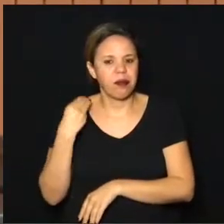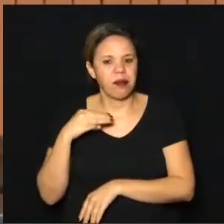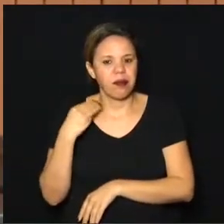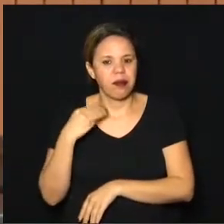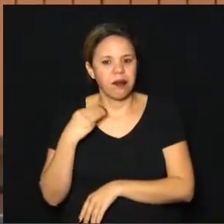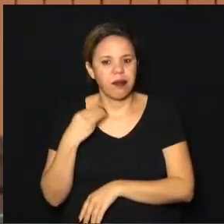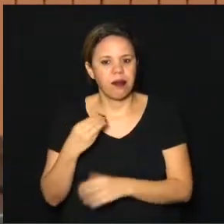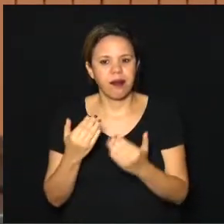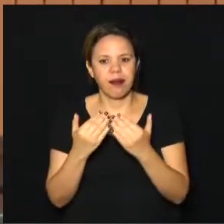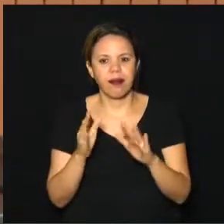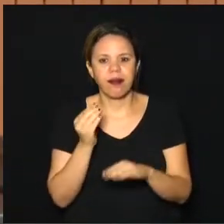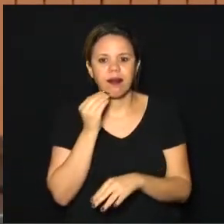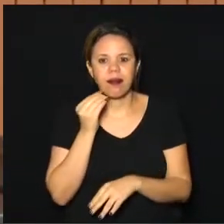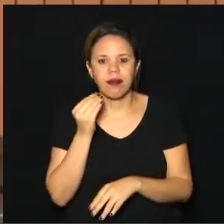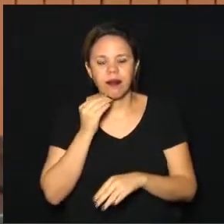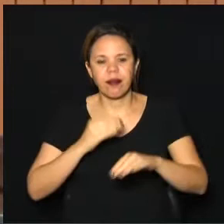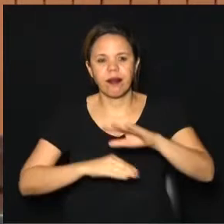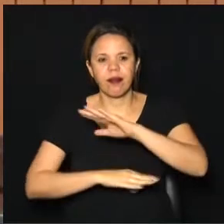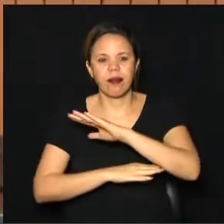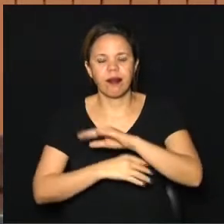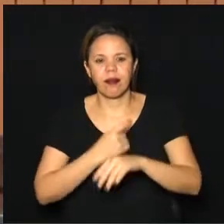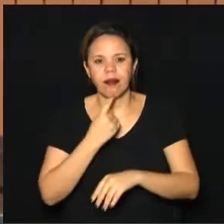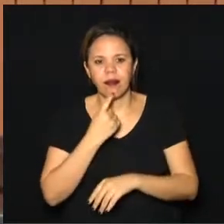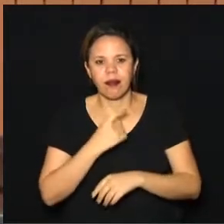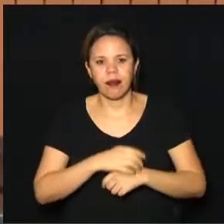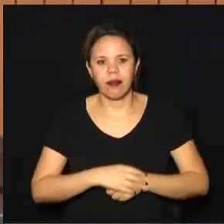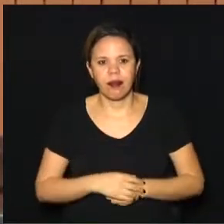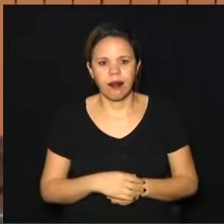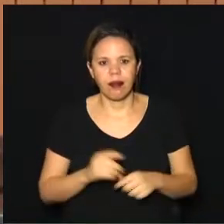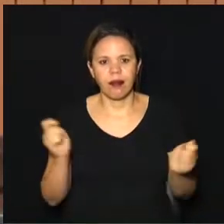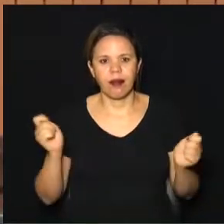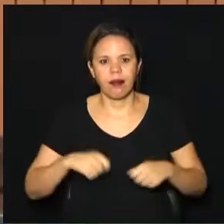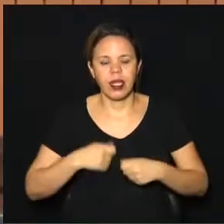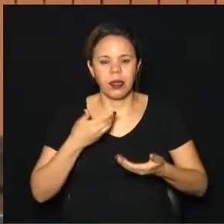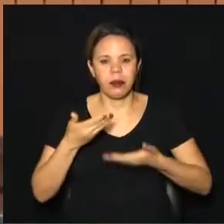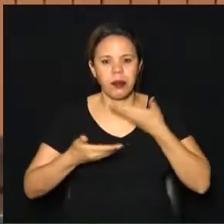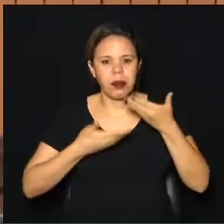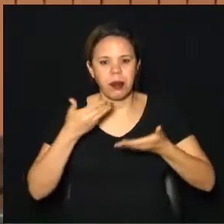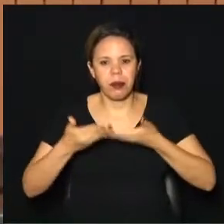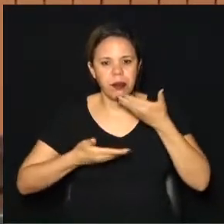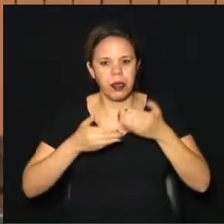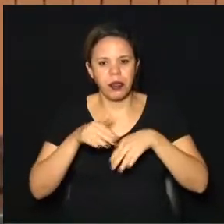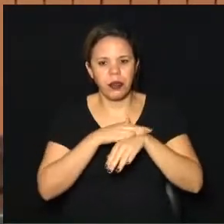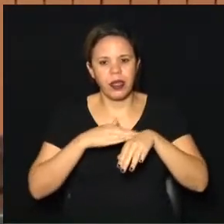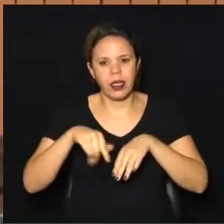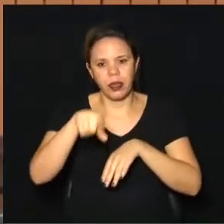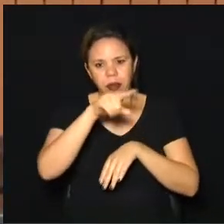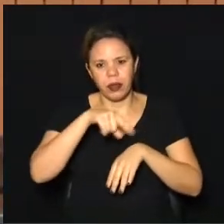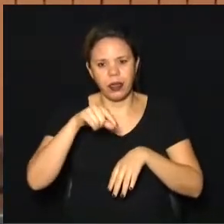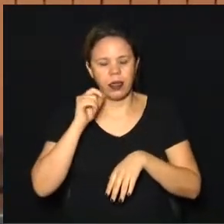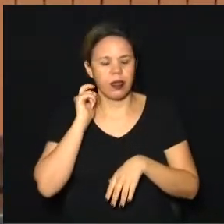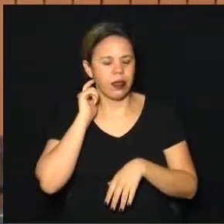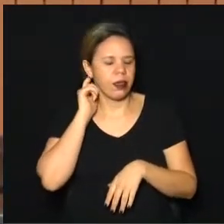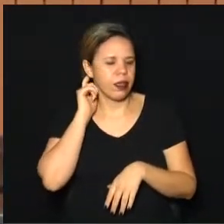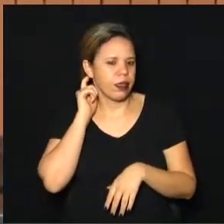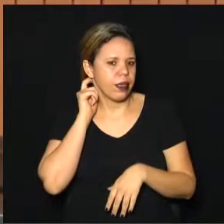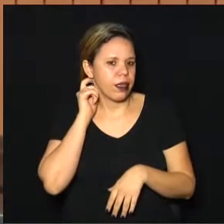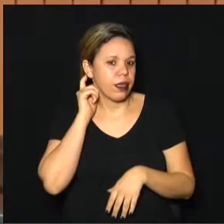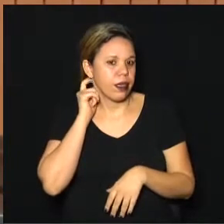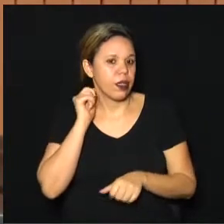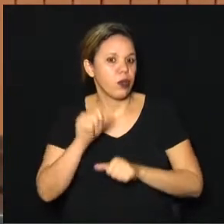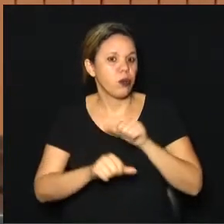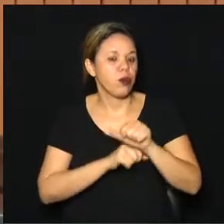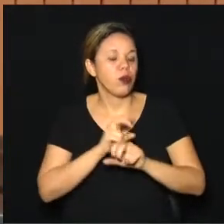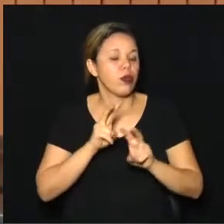por abrir a porta da Câmara Municipal de Campinas para que eu pudesse conversar com vocês. E quebrando um pouquinho o protocolo,